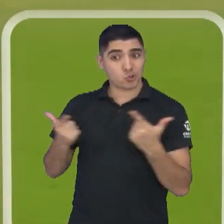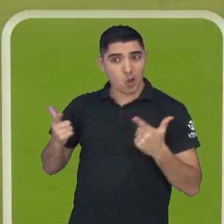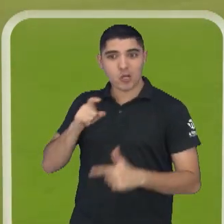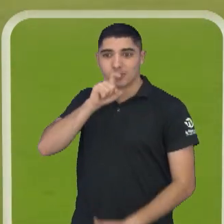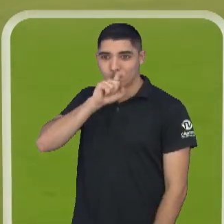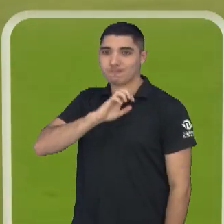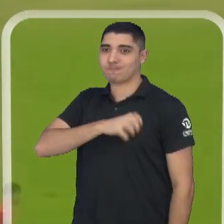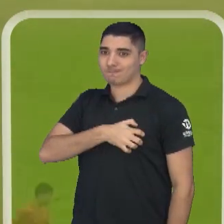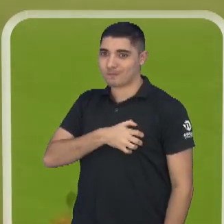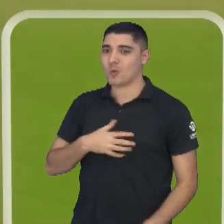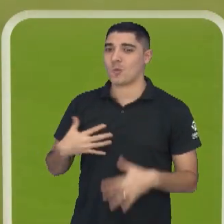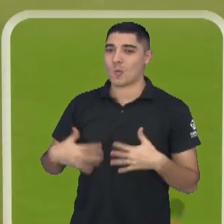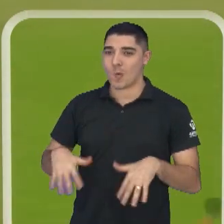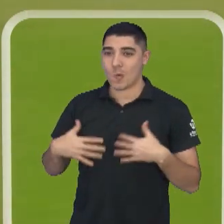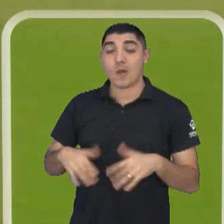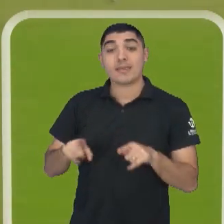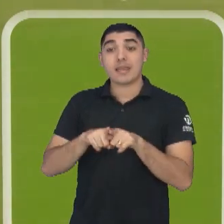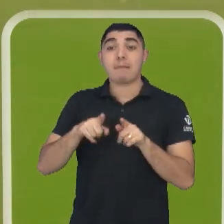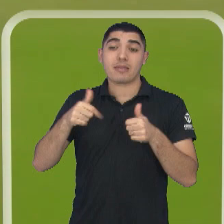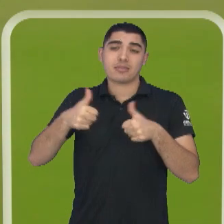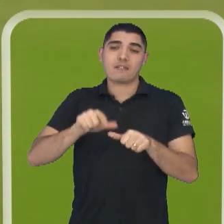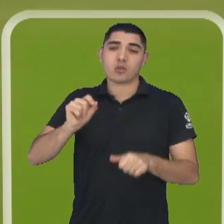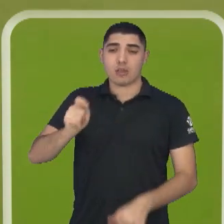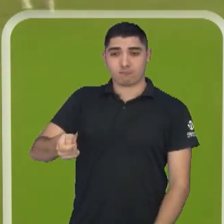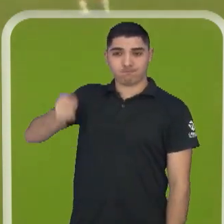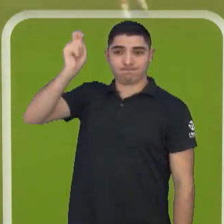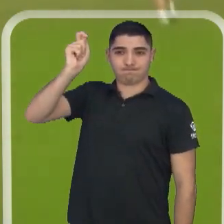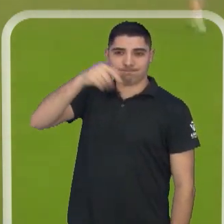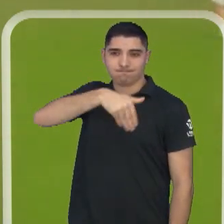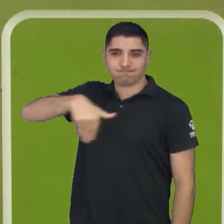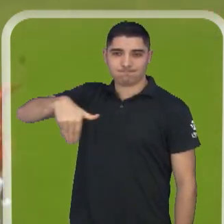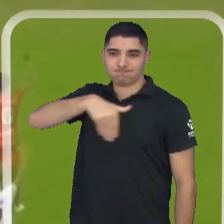José, o lance também já estava parado por impedimento.